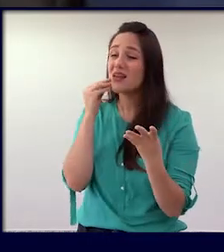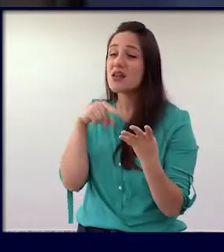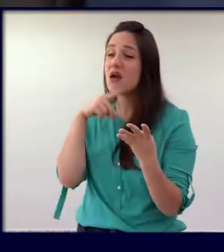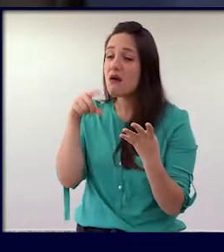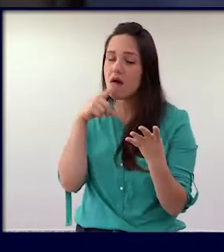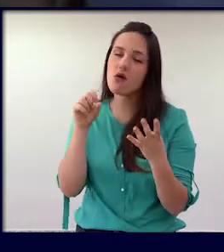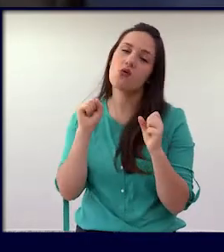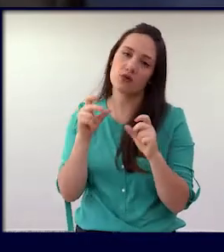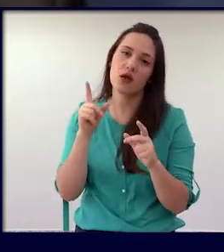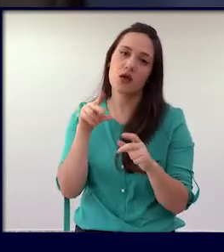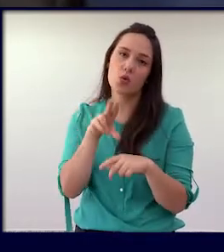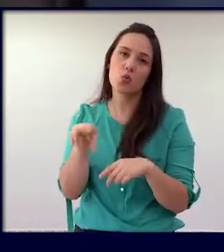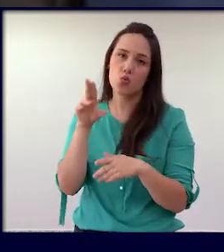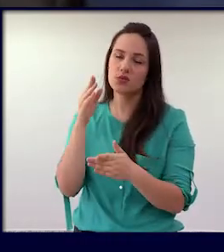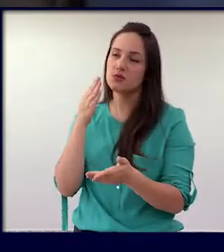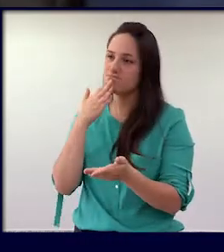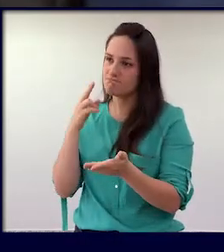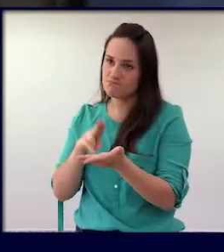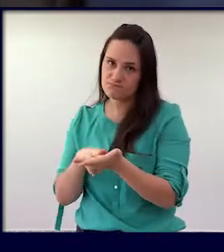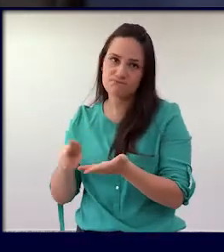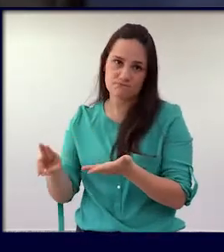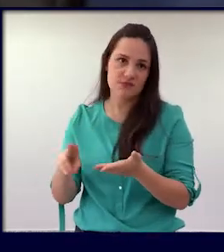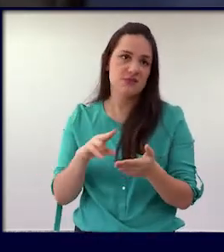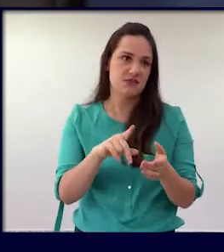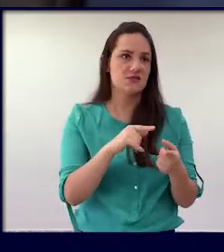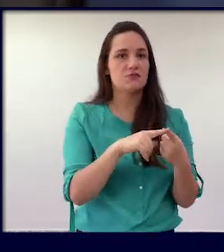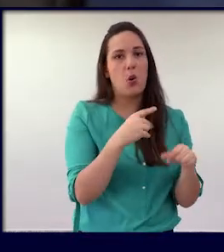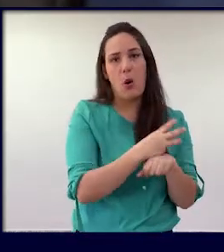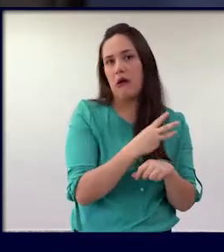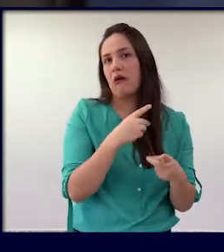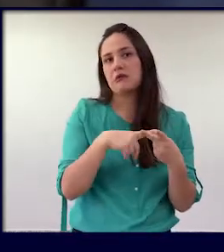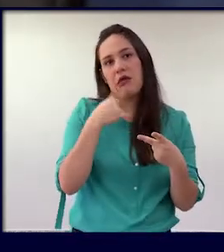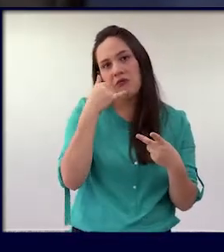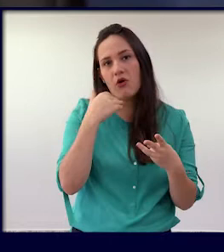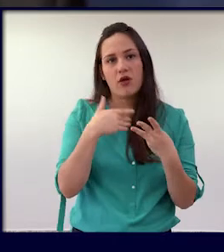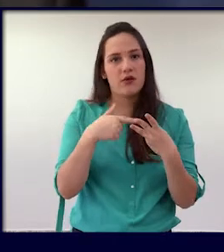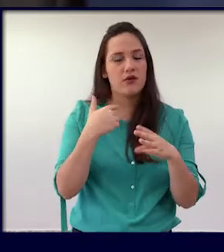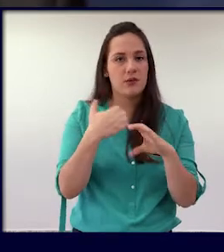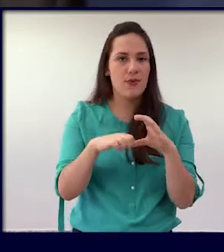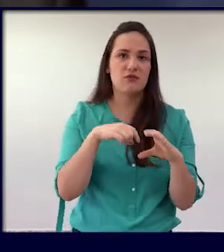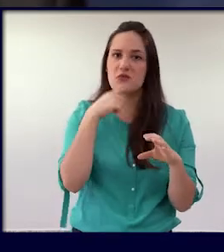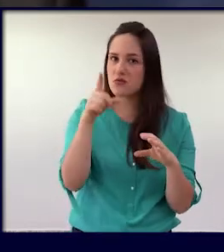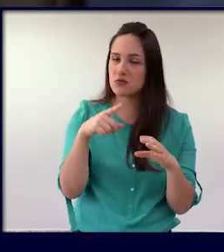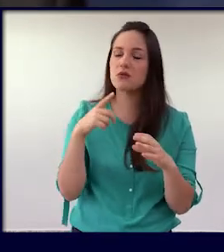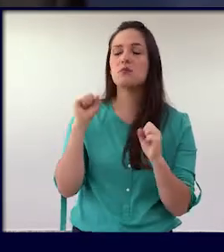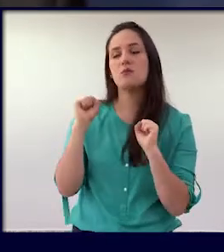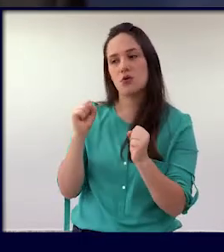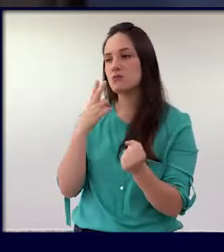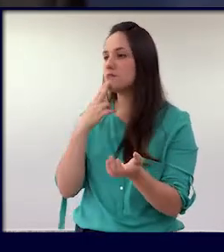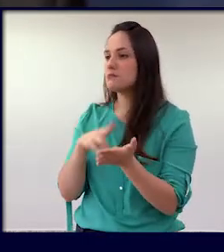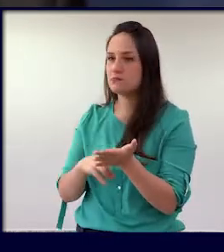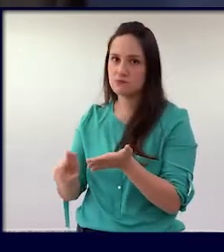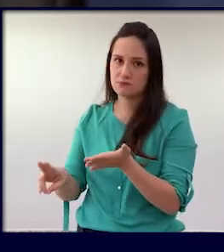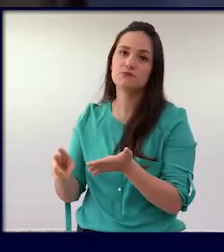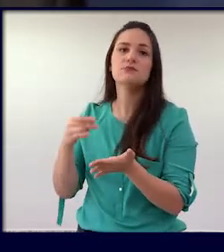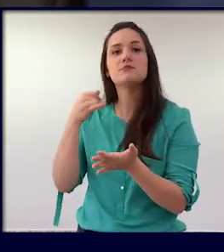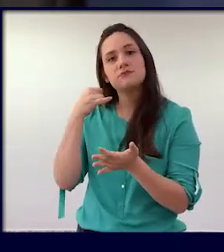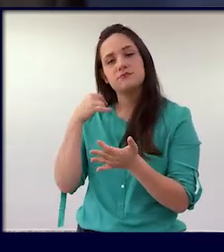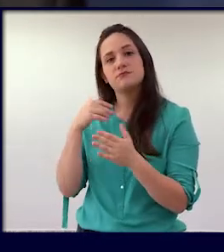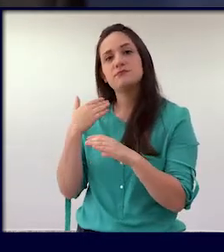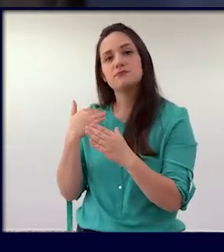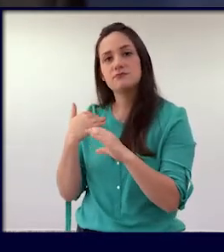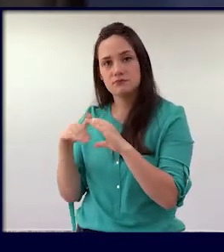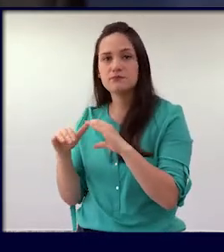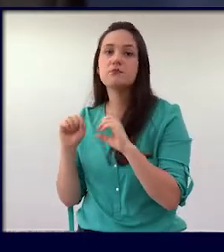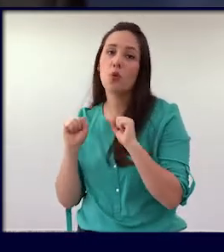outras tentativas de contato não tiverem sucesso, não tiverem êxito, o eleitor mesário ele pode receber essa